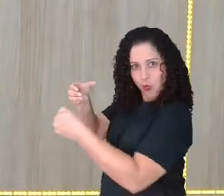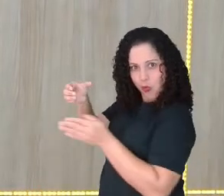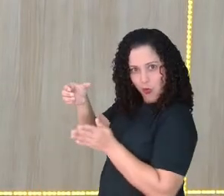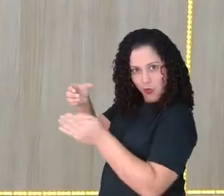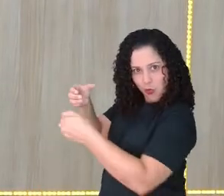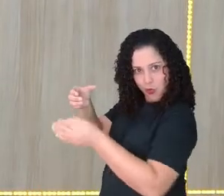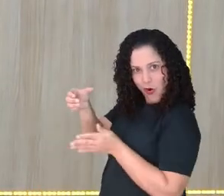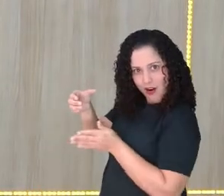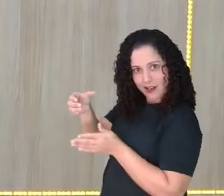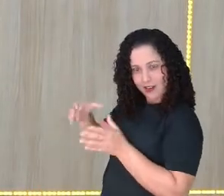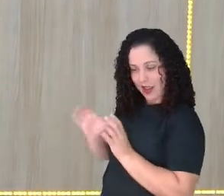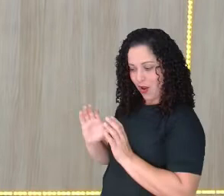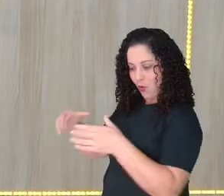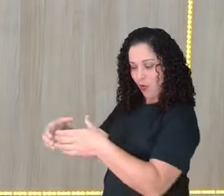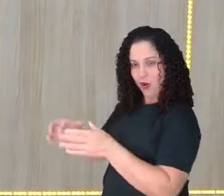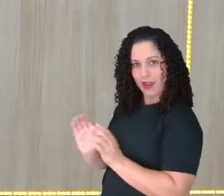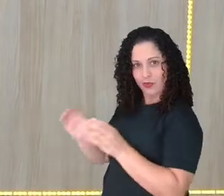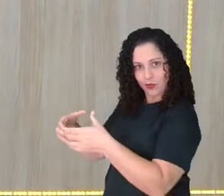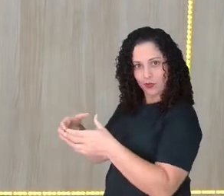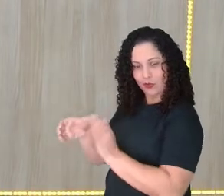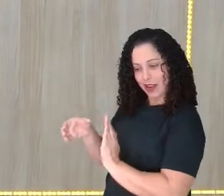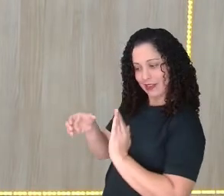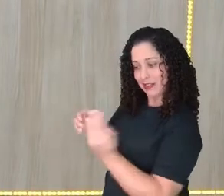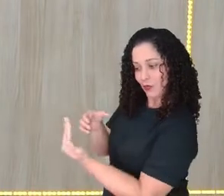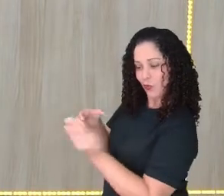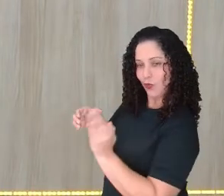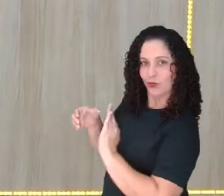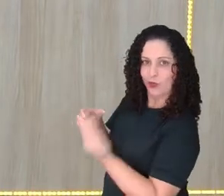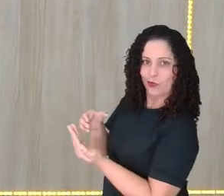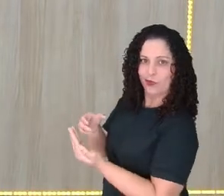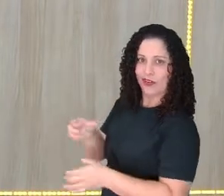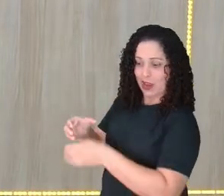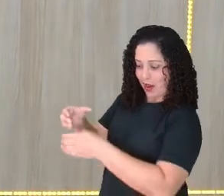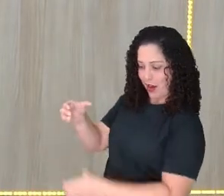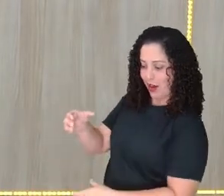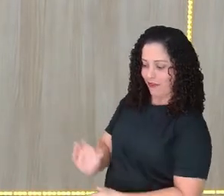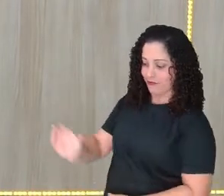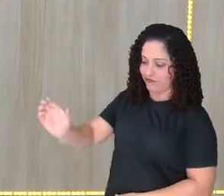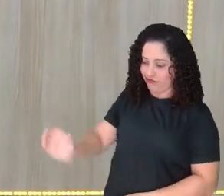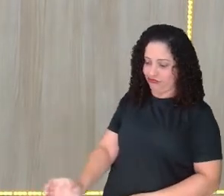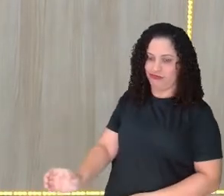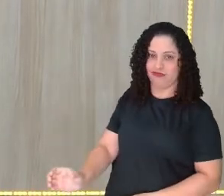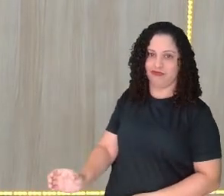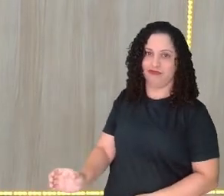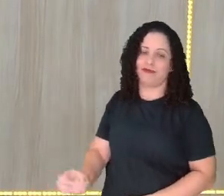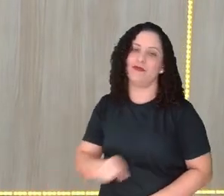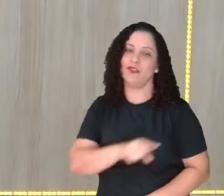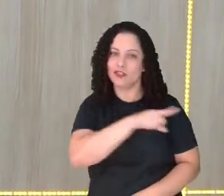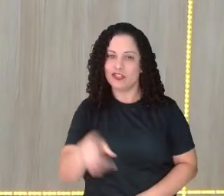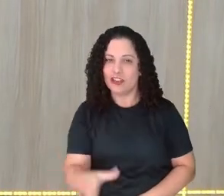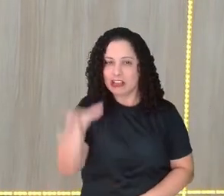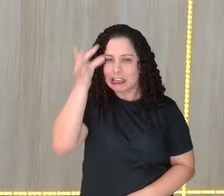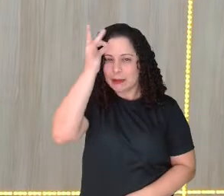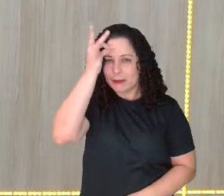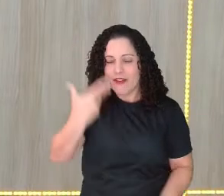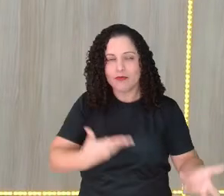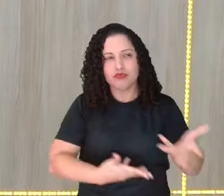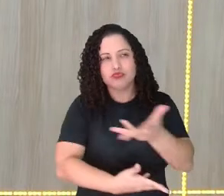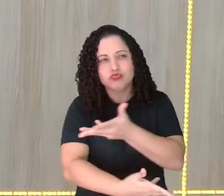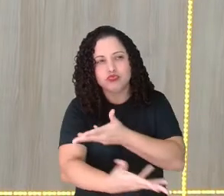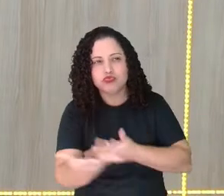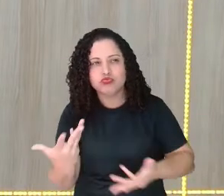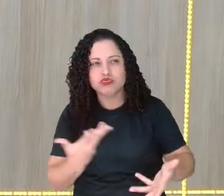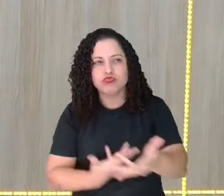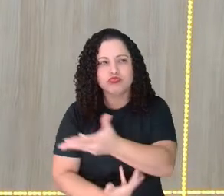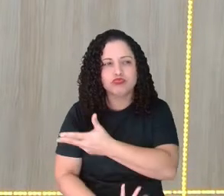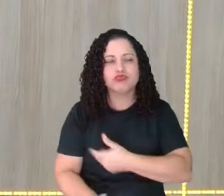algo redondo, é algo que tem uma curva, tá bom? Então, lembre-se disso aí e você já pode ir associando as